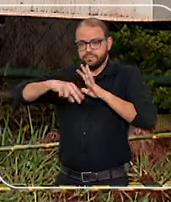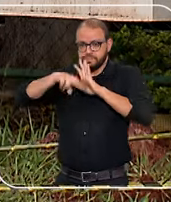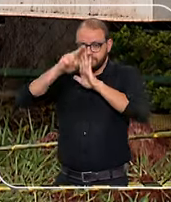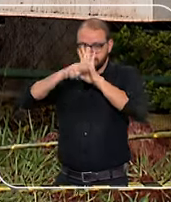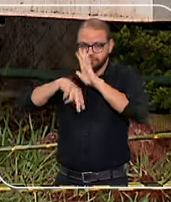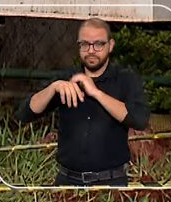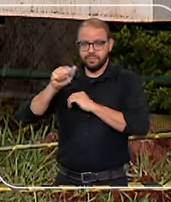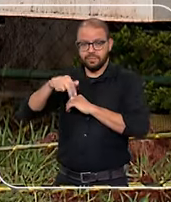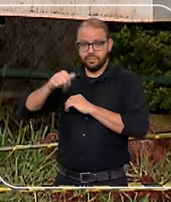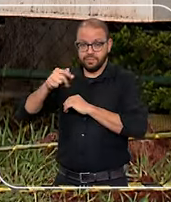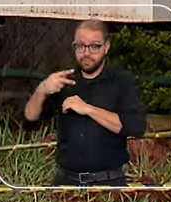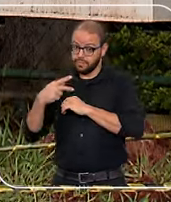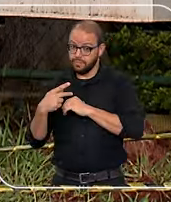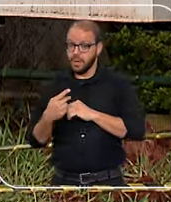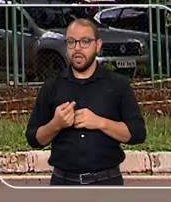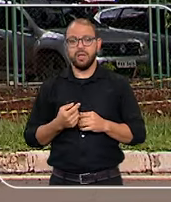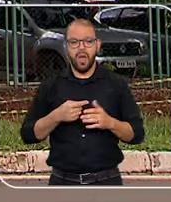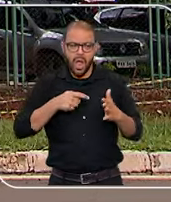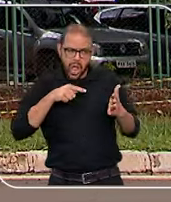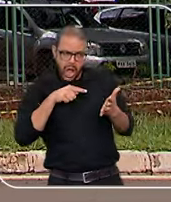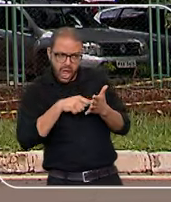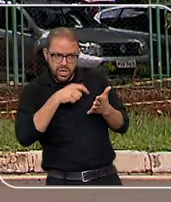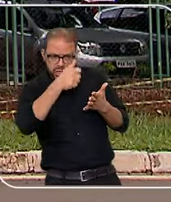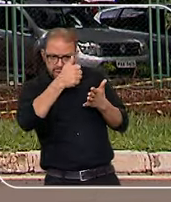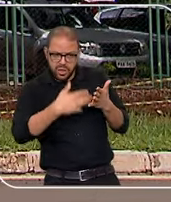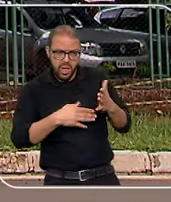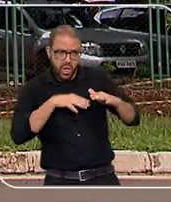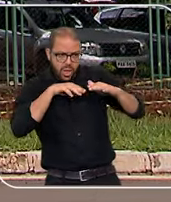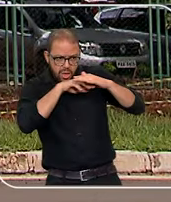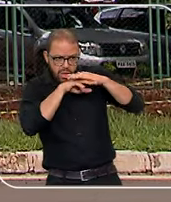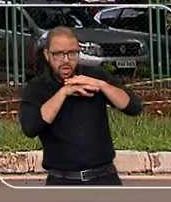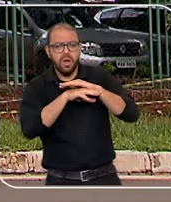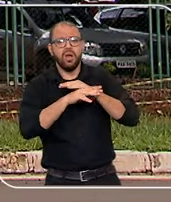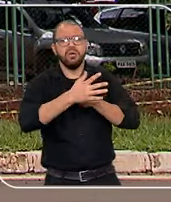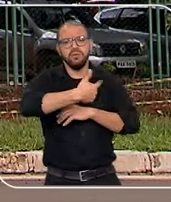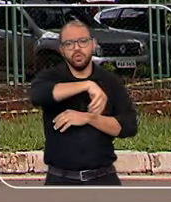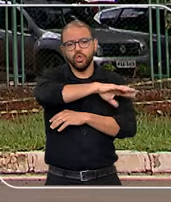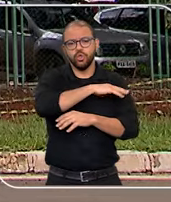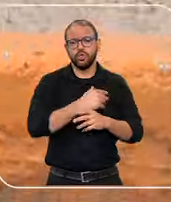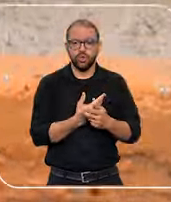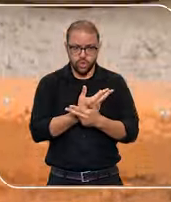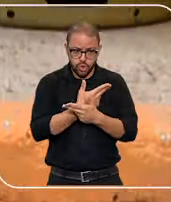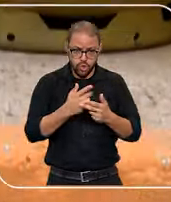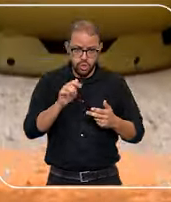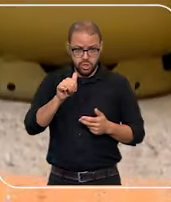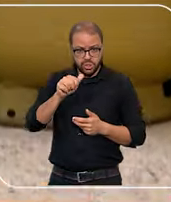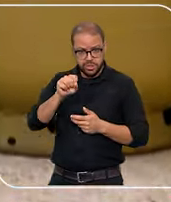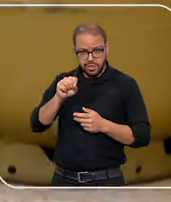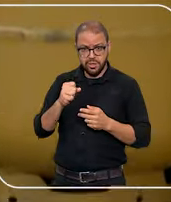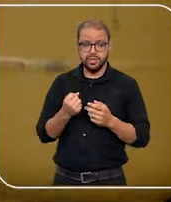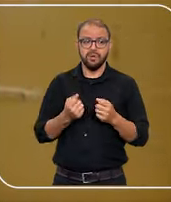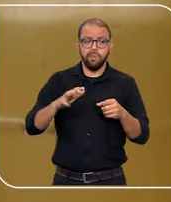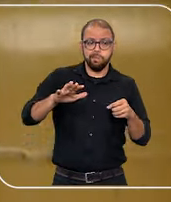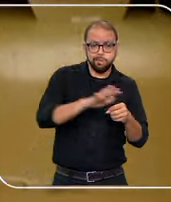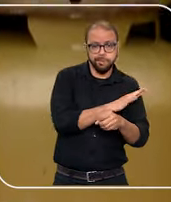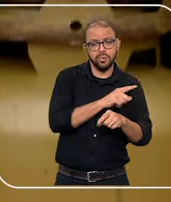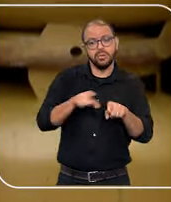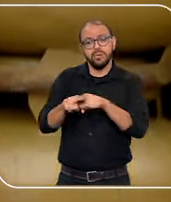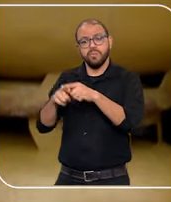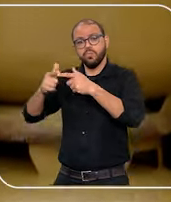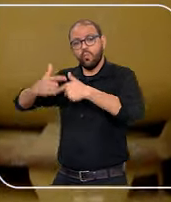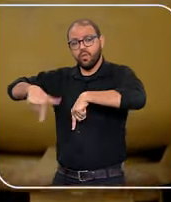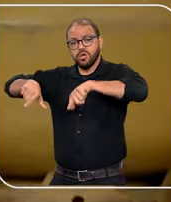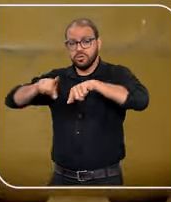que o ato normativo da ANP não apontou o armazenamento no mesmo ambiente de recipientes de gás cheios e